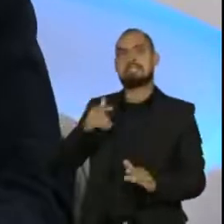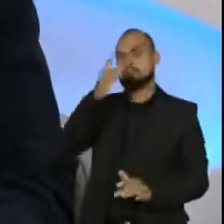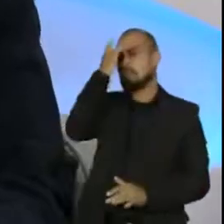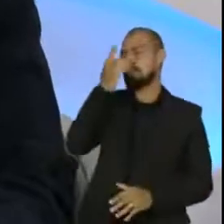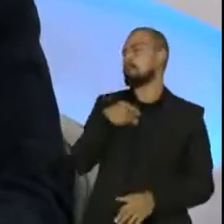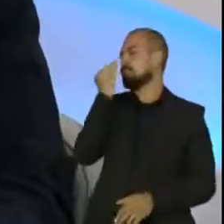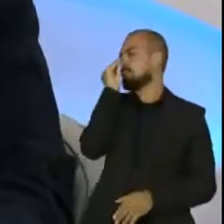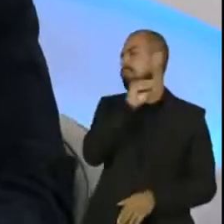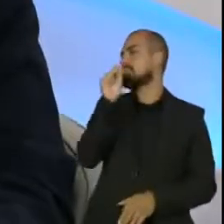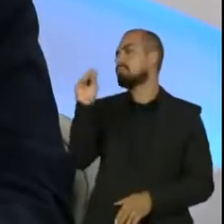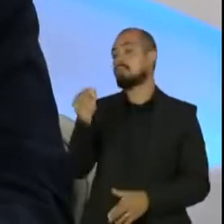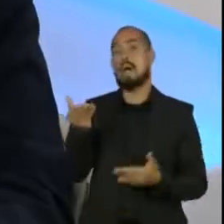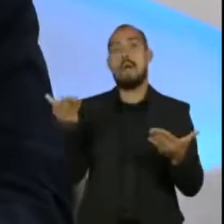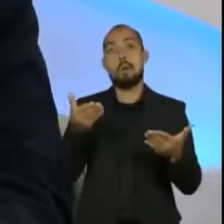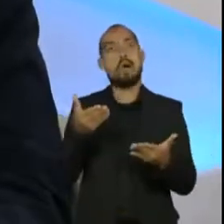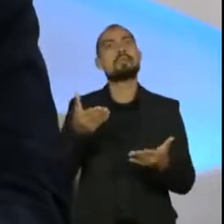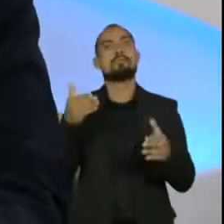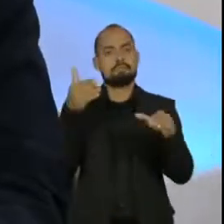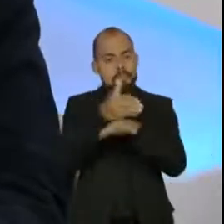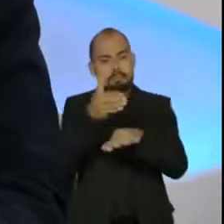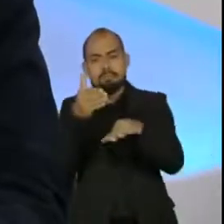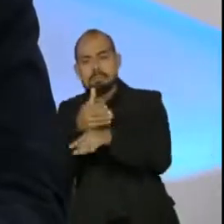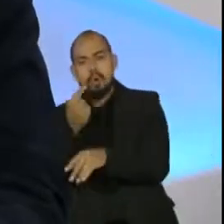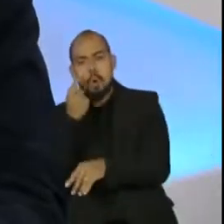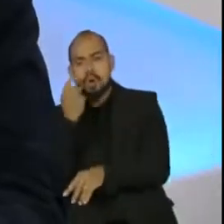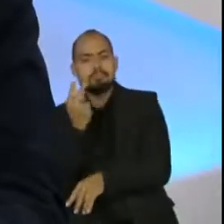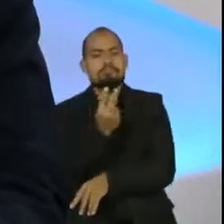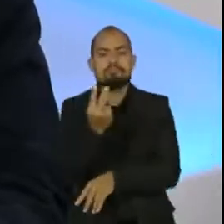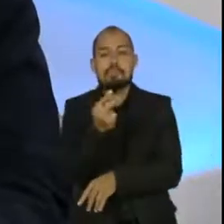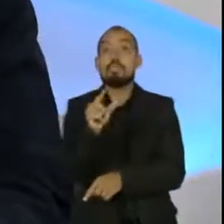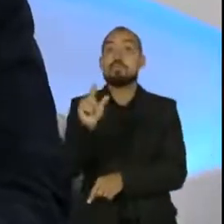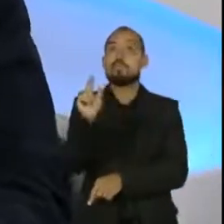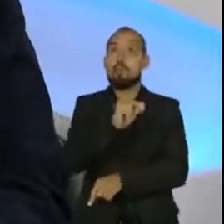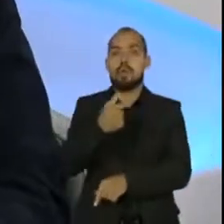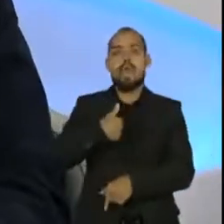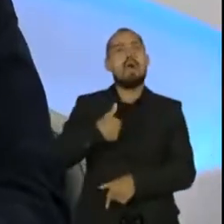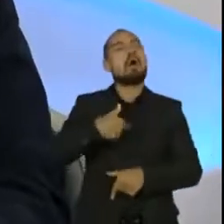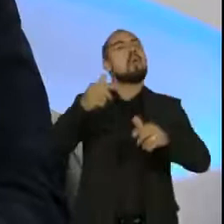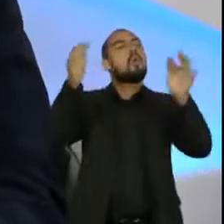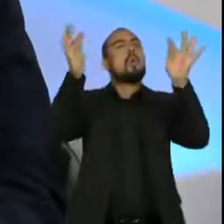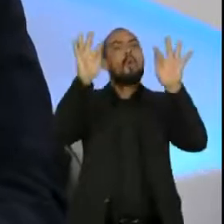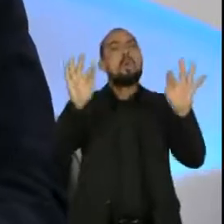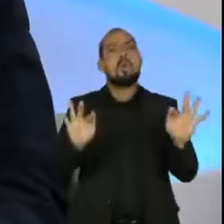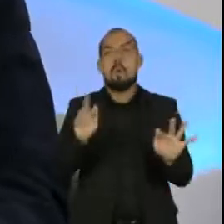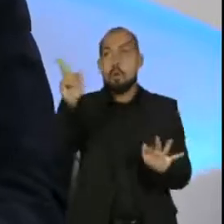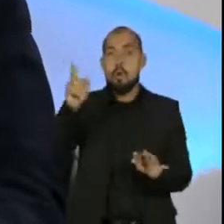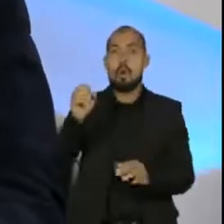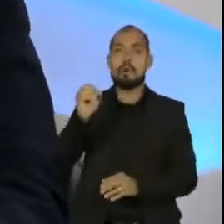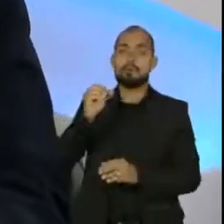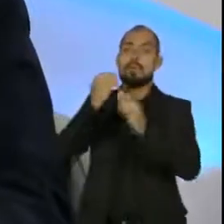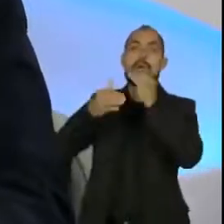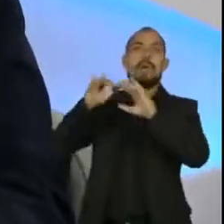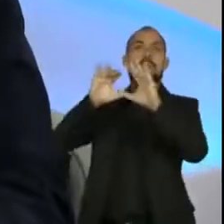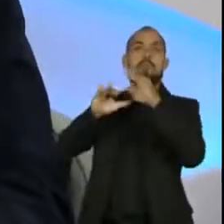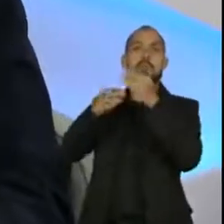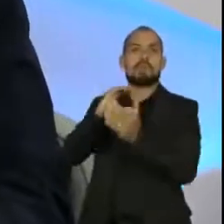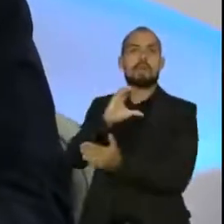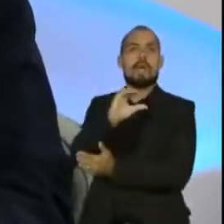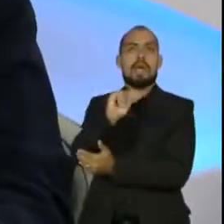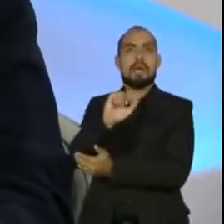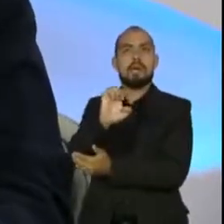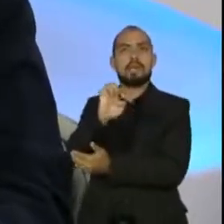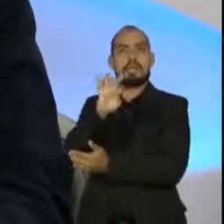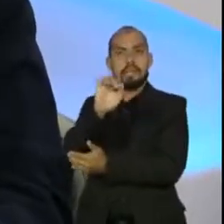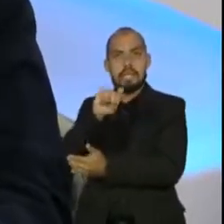na verdade eu fiquei muito feliz ao ver Caetano Veloso é uma declaração